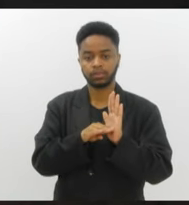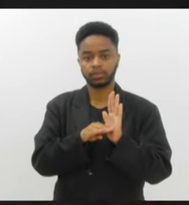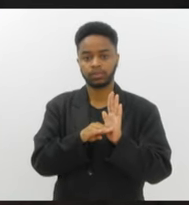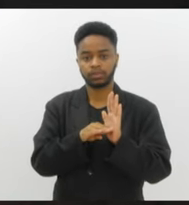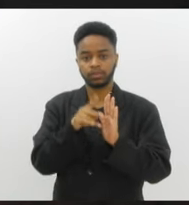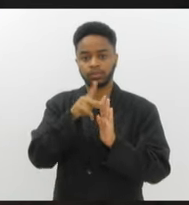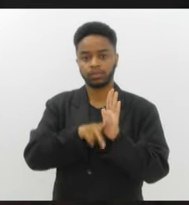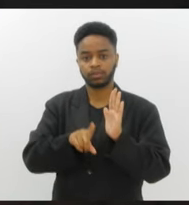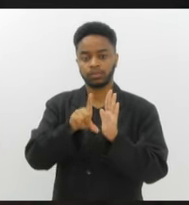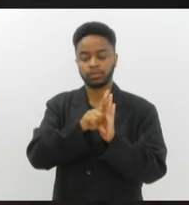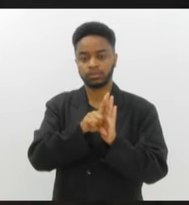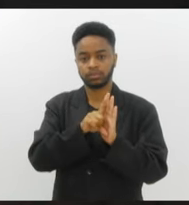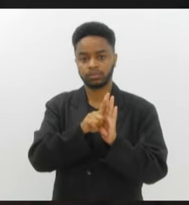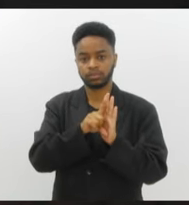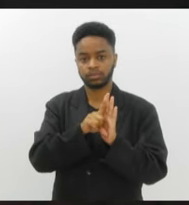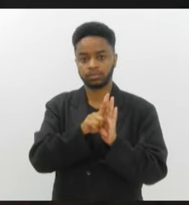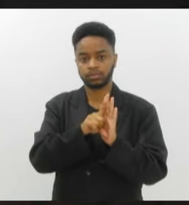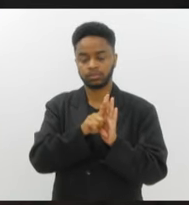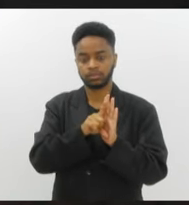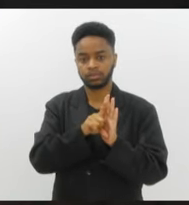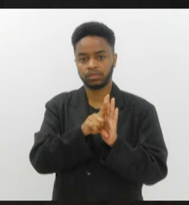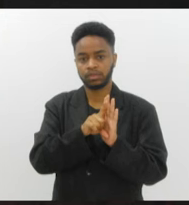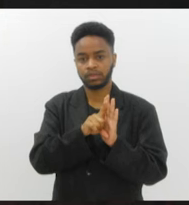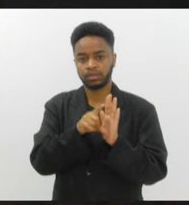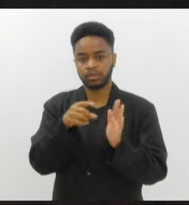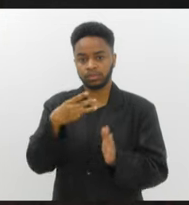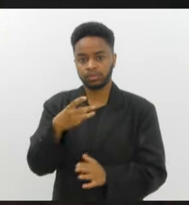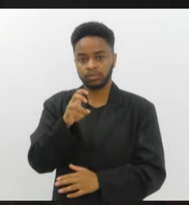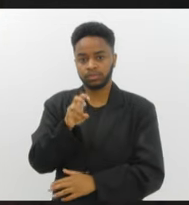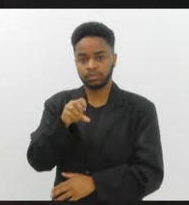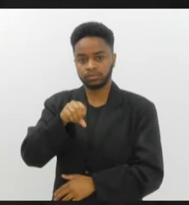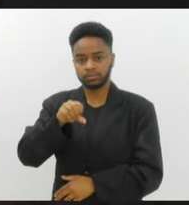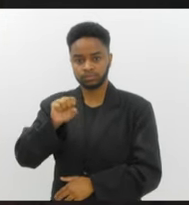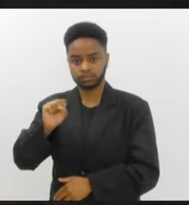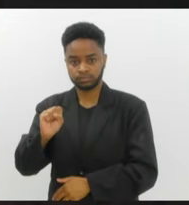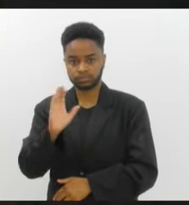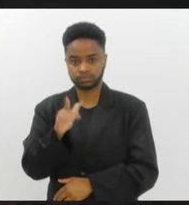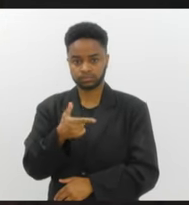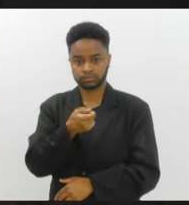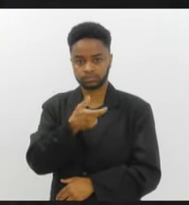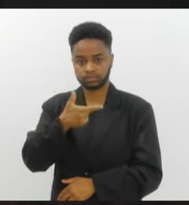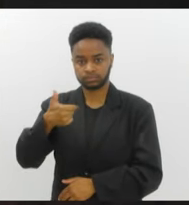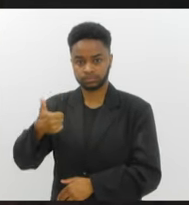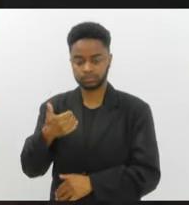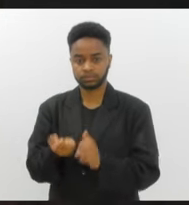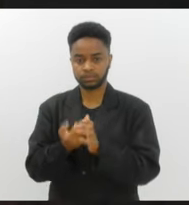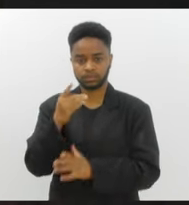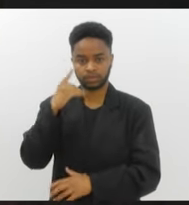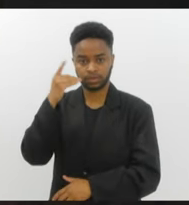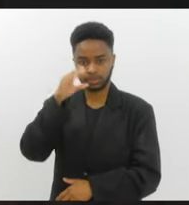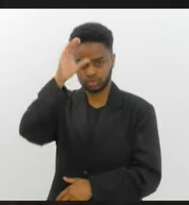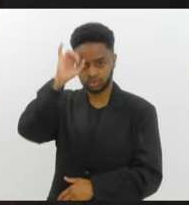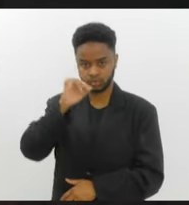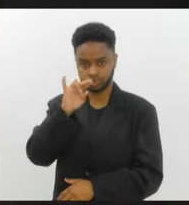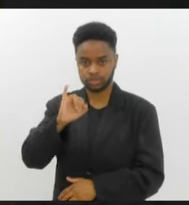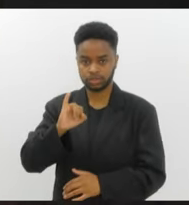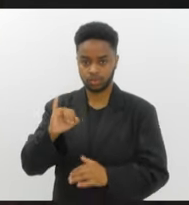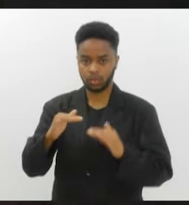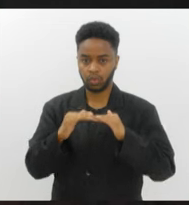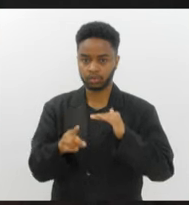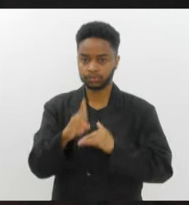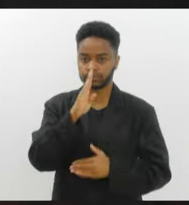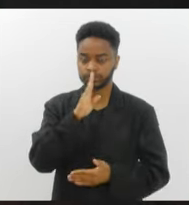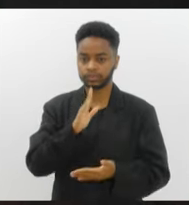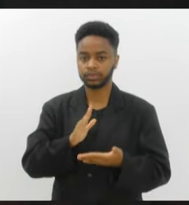do projeto de lei 3598 de 21, de autoria do deputado Tia Ju, vocês que aprovam, permaneçam como estão.